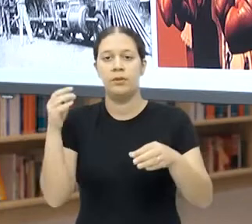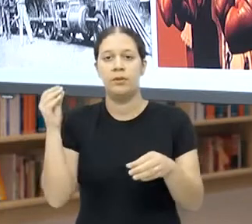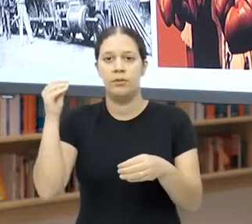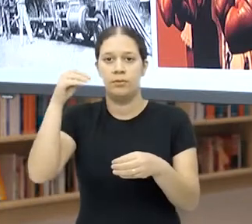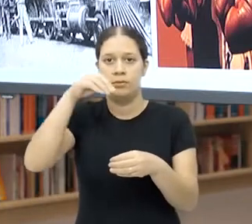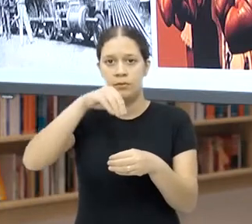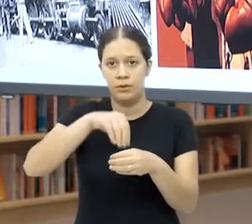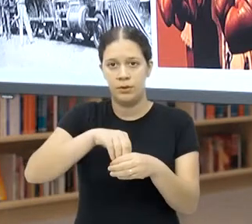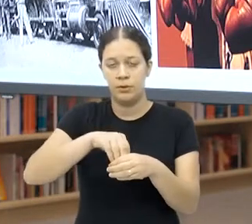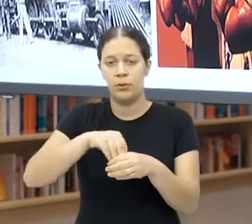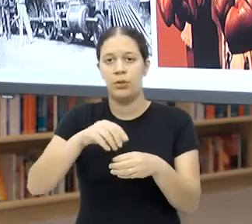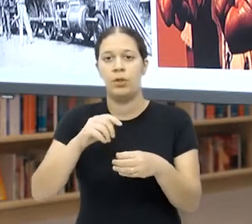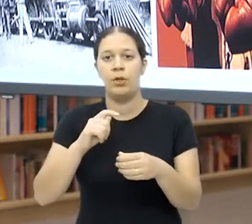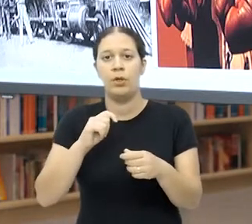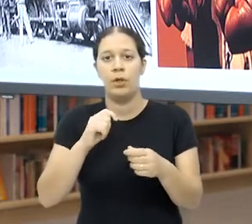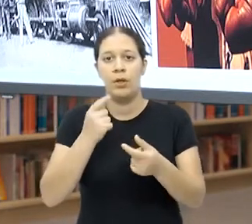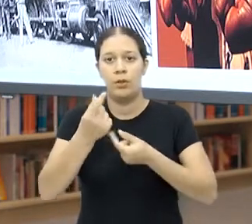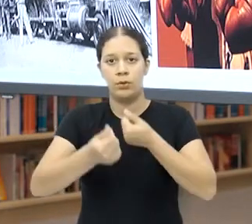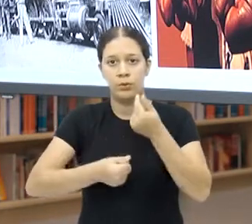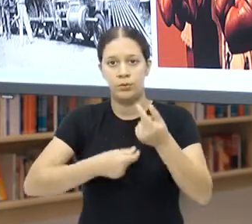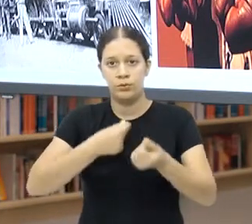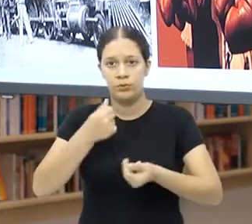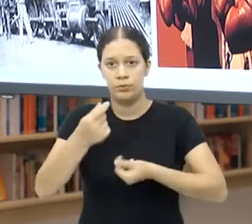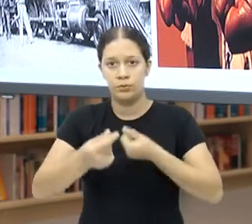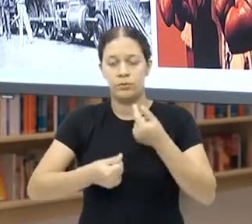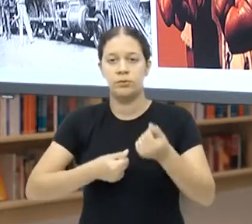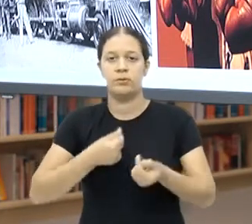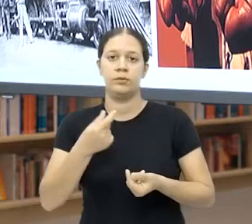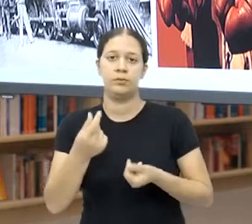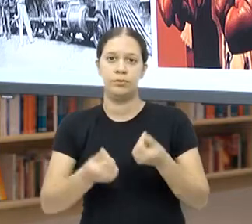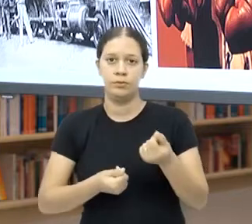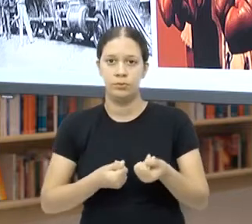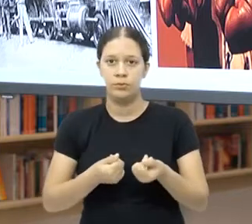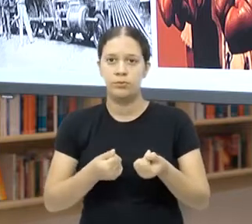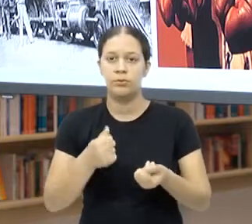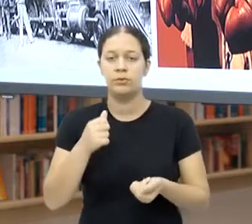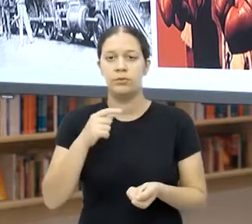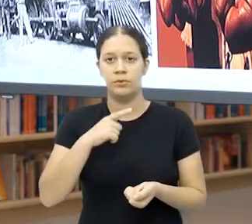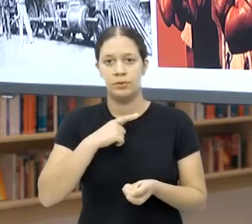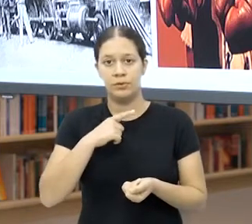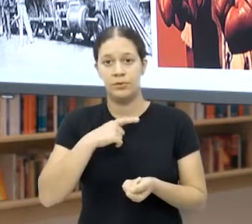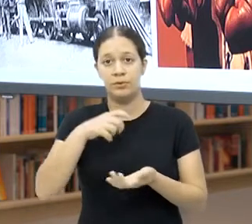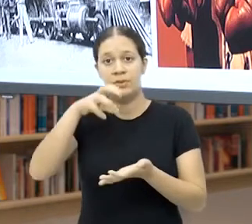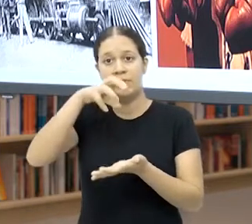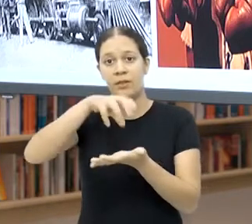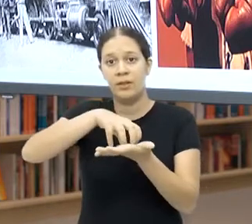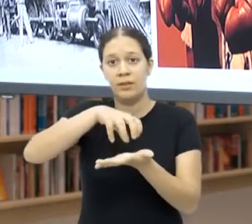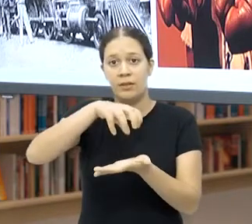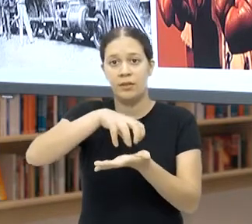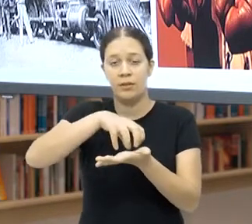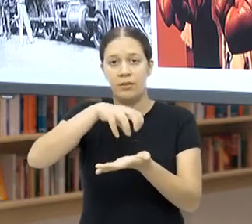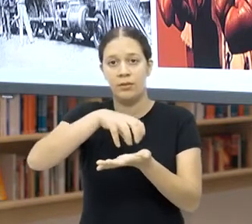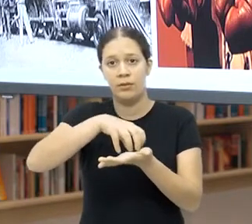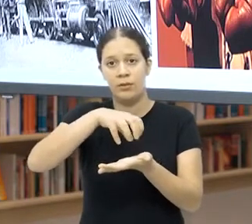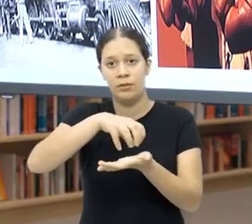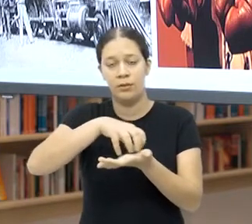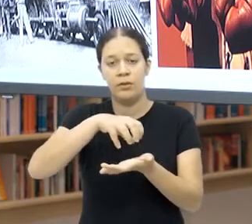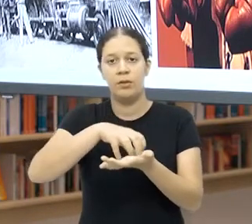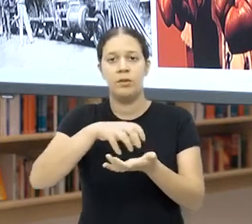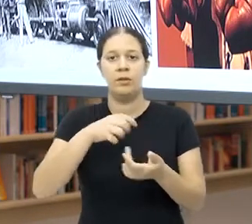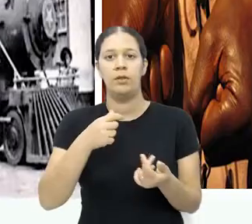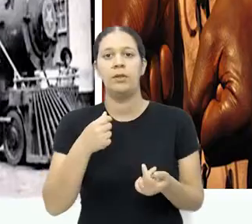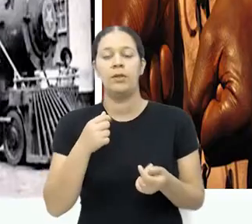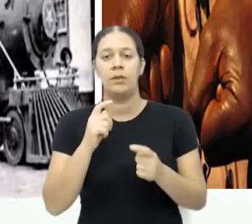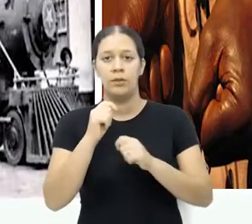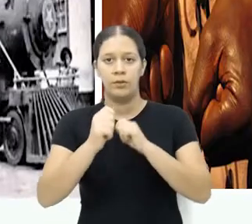da economia, nós vimos aí o Sudeste agora é eixo central, tá certo? Da questão